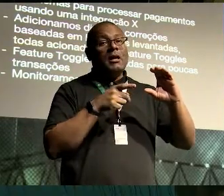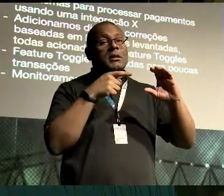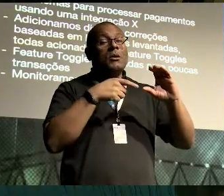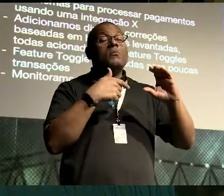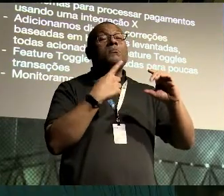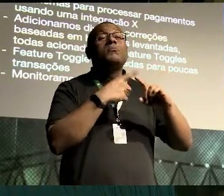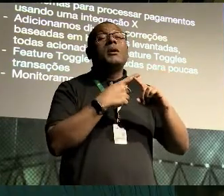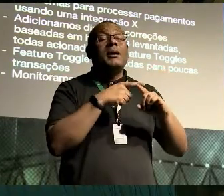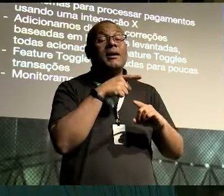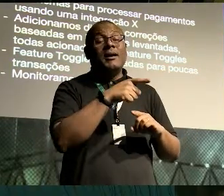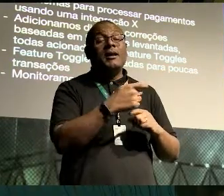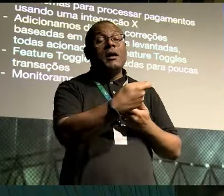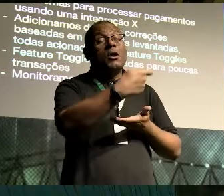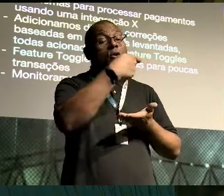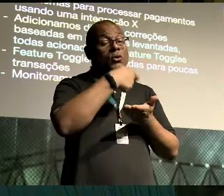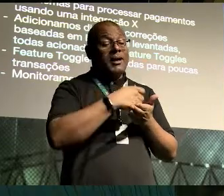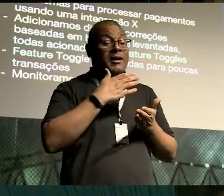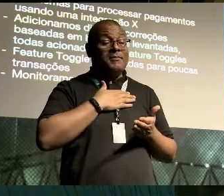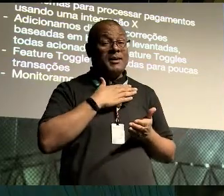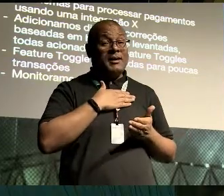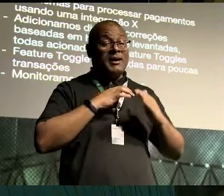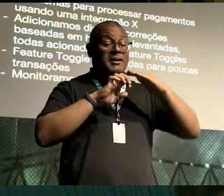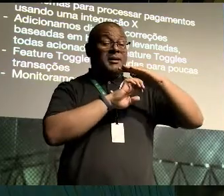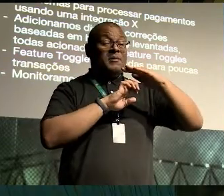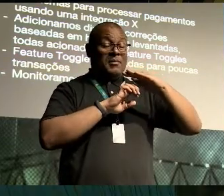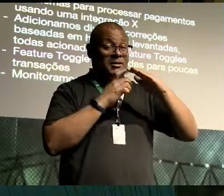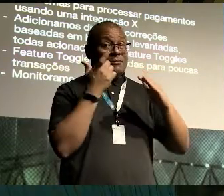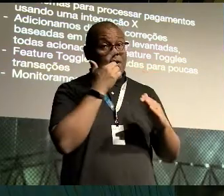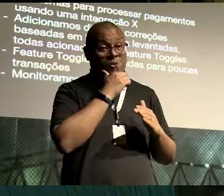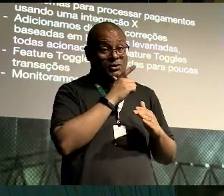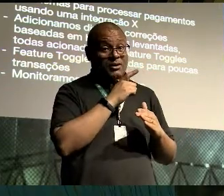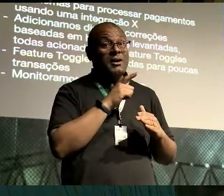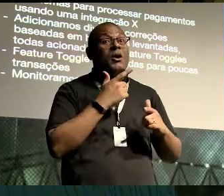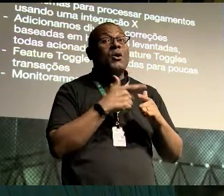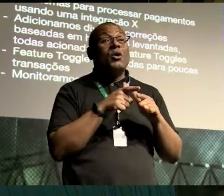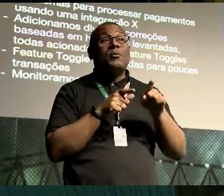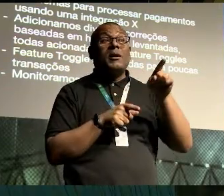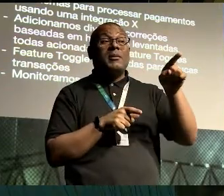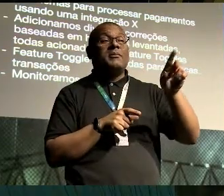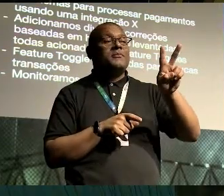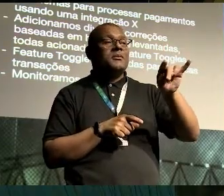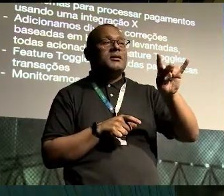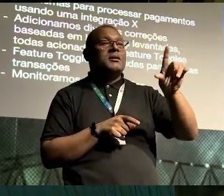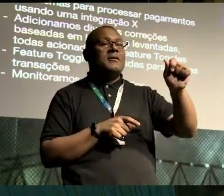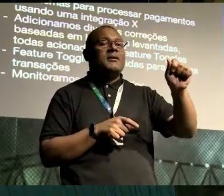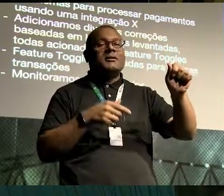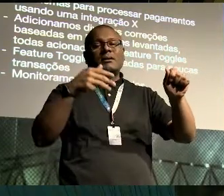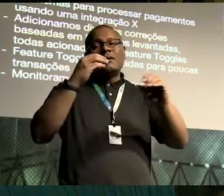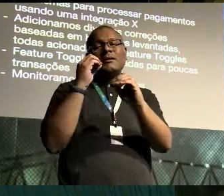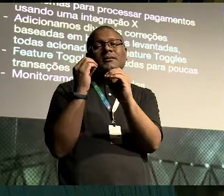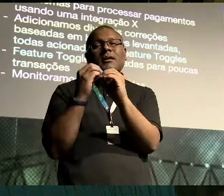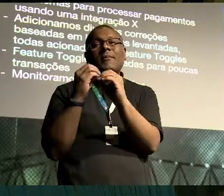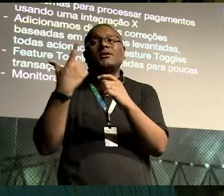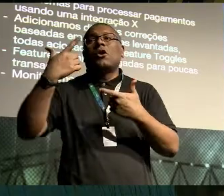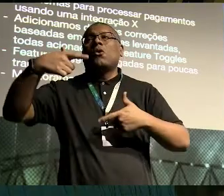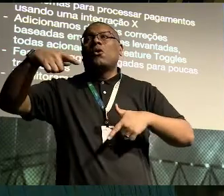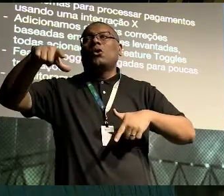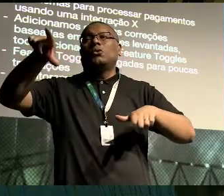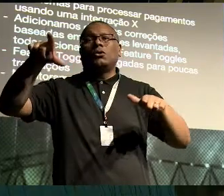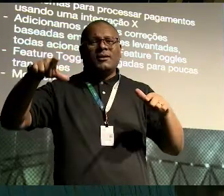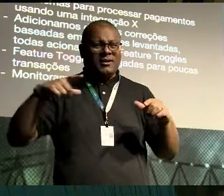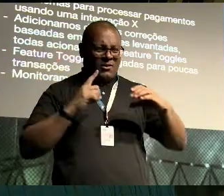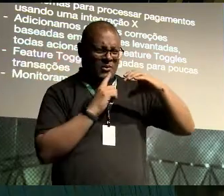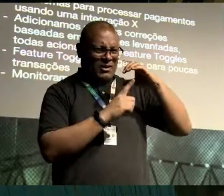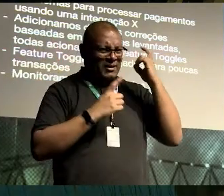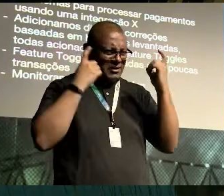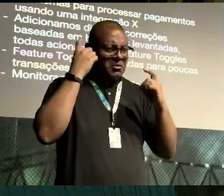porque no final das contas ele contrata a Adyen para poder processar os pagamentos. E se o problema é na Visa, ou na Master, ou em algum emissor específico, o nosso cliente não quer